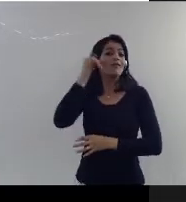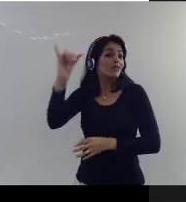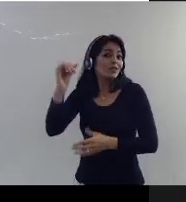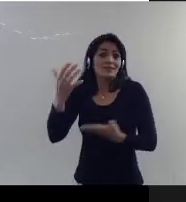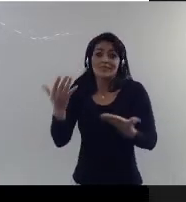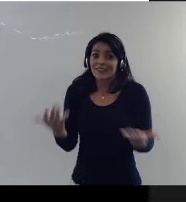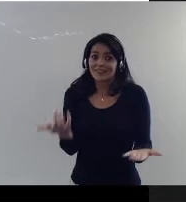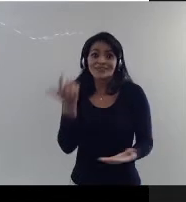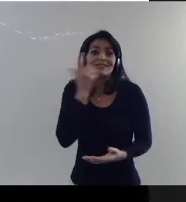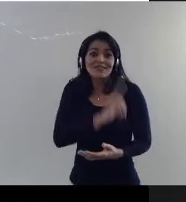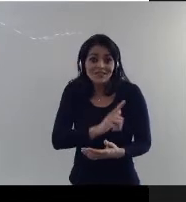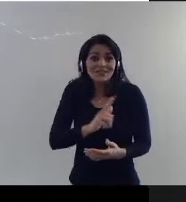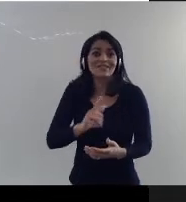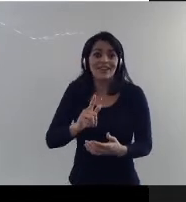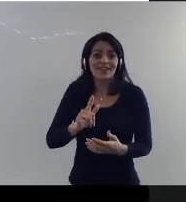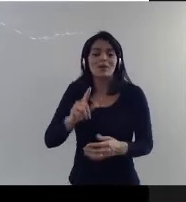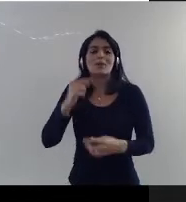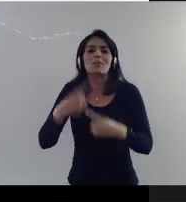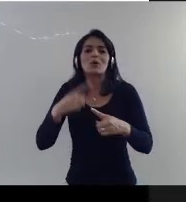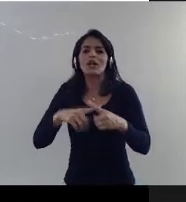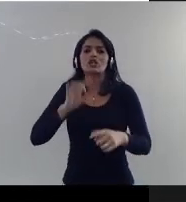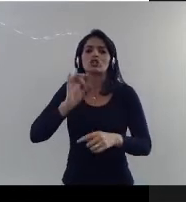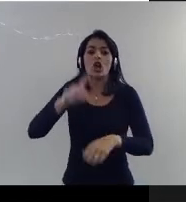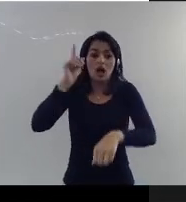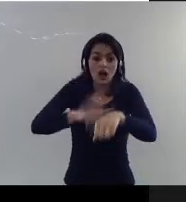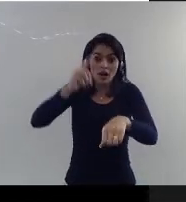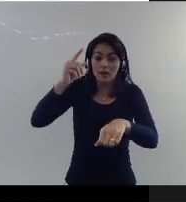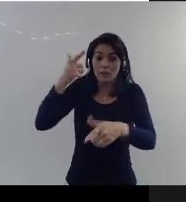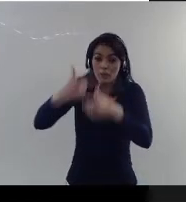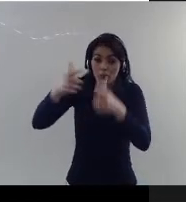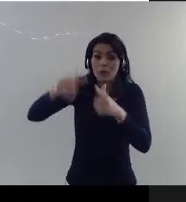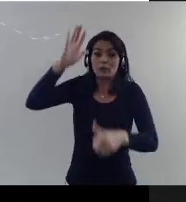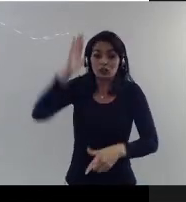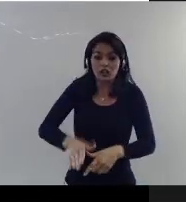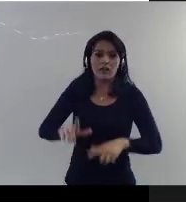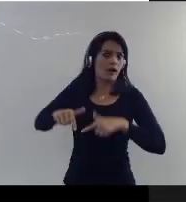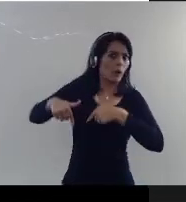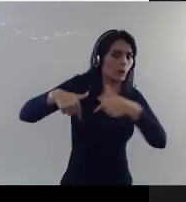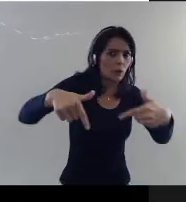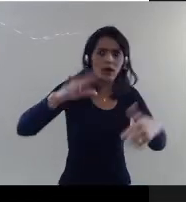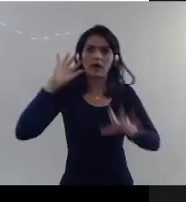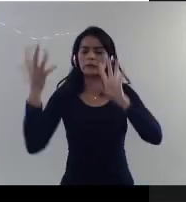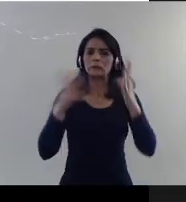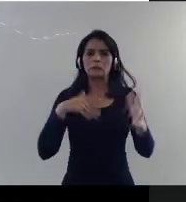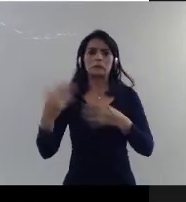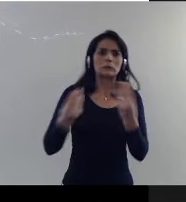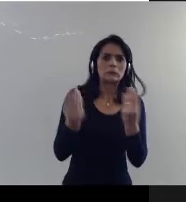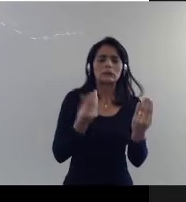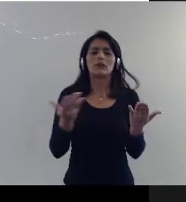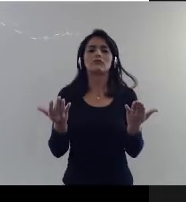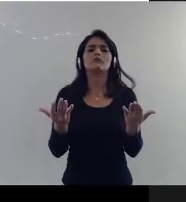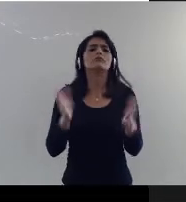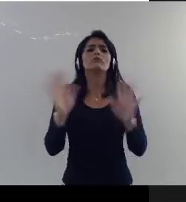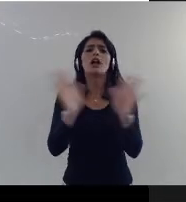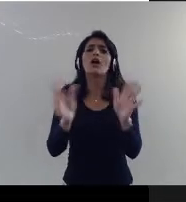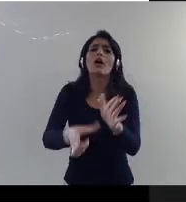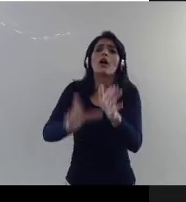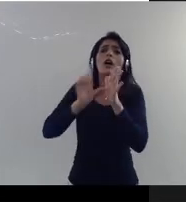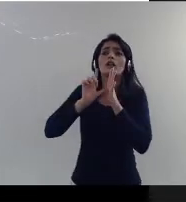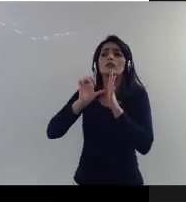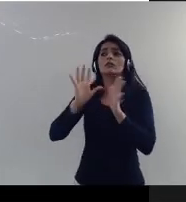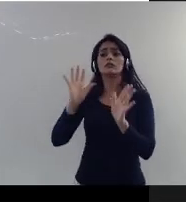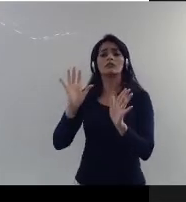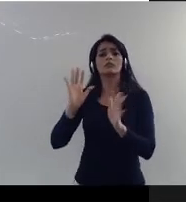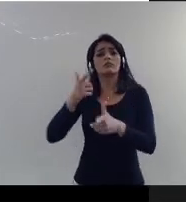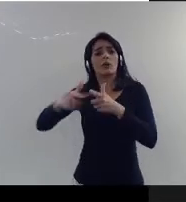é tirar o direito só do reativo para também a gente, né, trabalhar aí outras possibilidades de resolver problemas jurídicos,